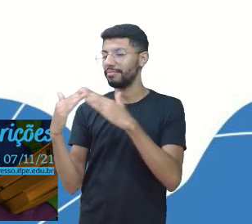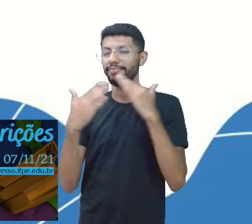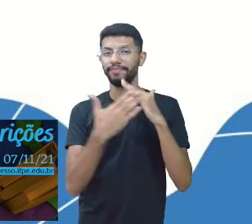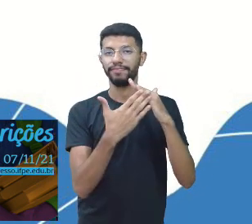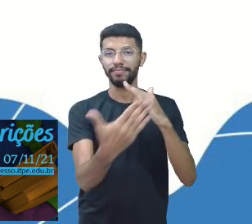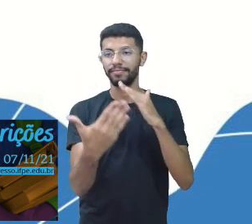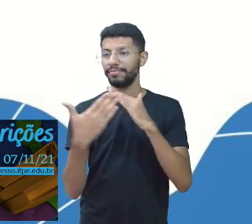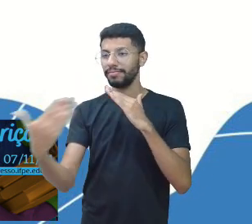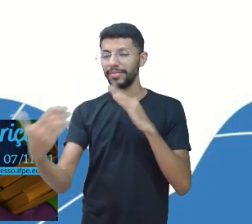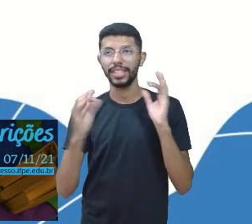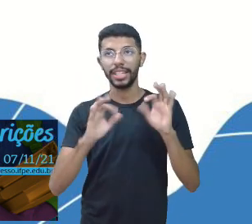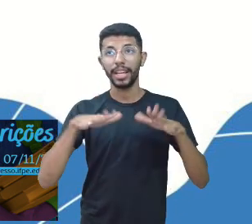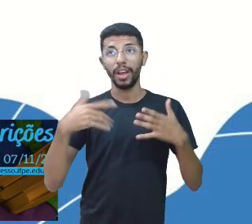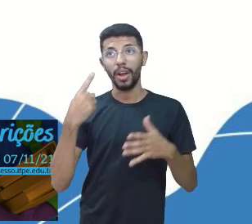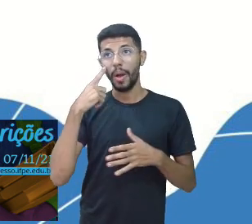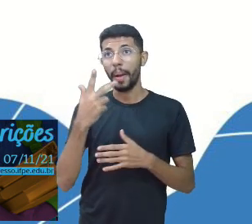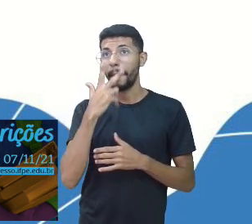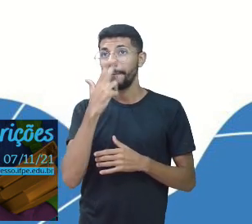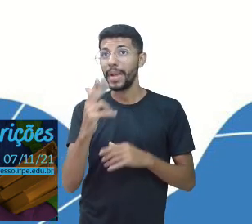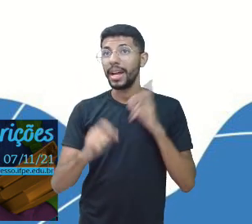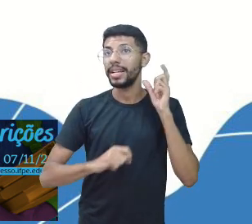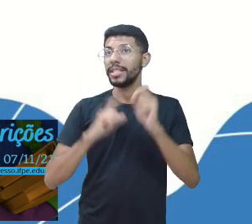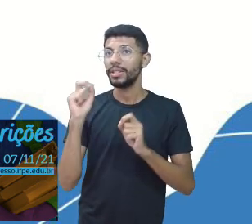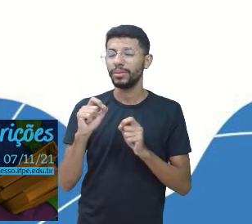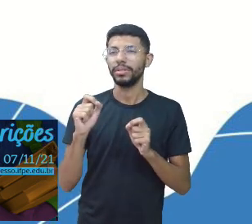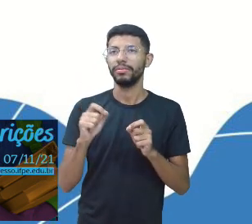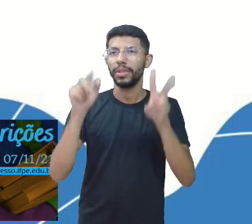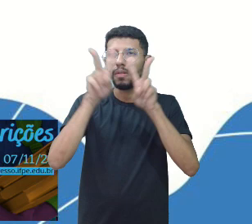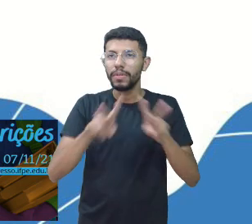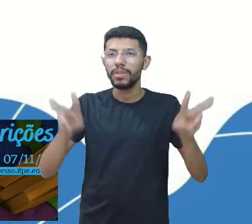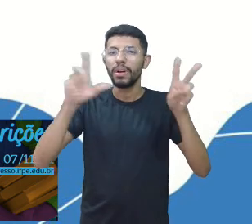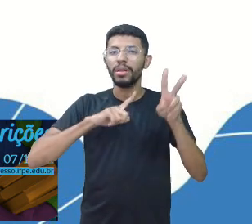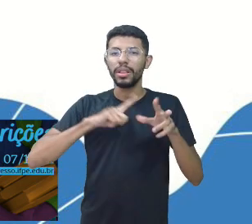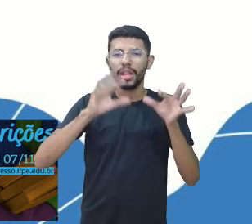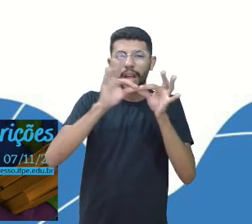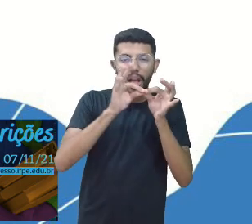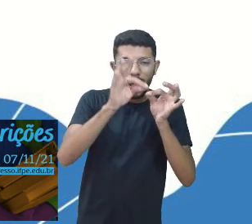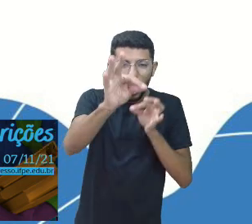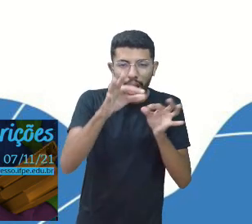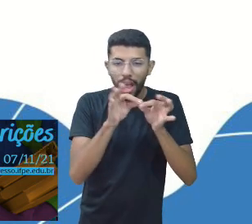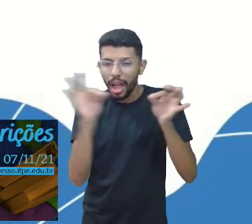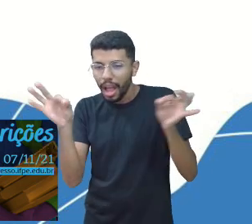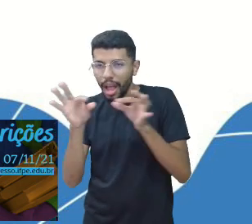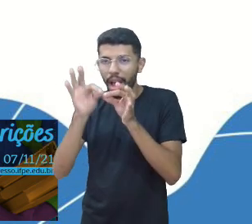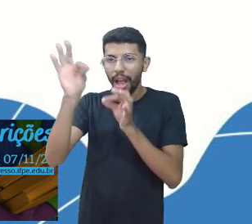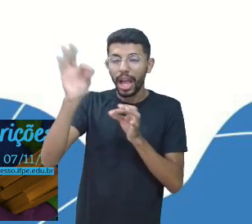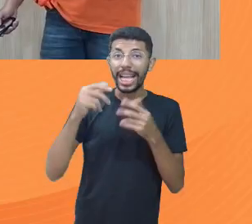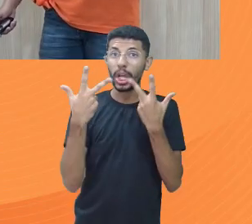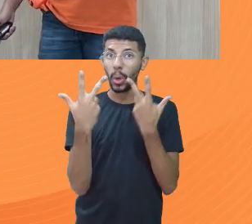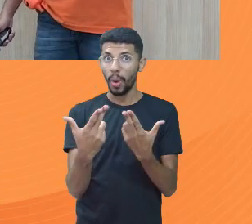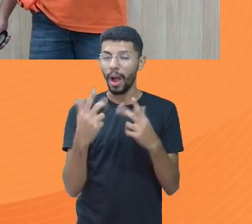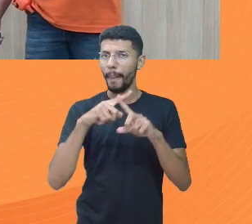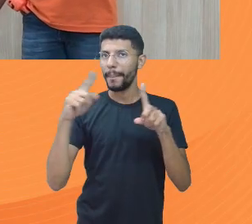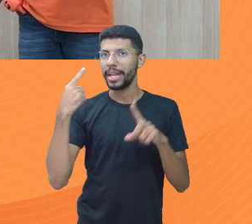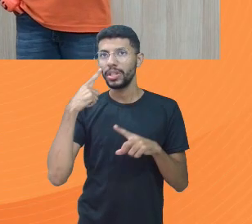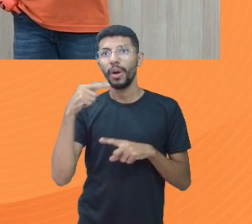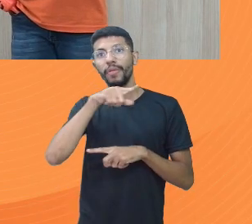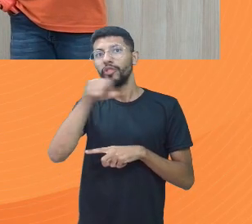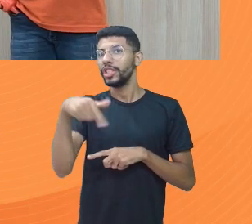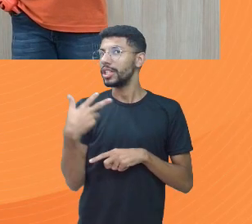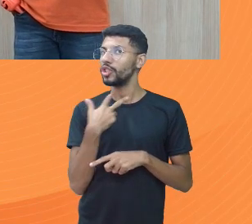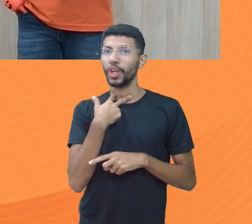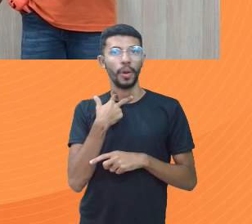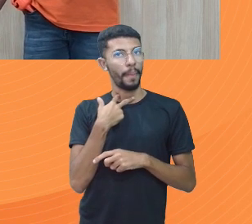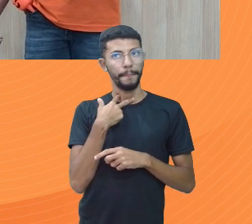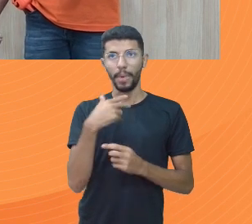elas aparentam ter as mesmas medidas. Mas, como eu já comentei com vocês, vocês não devem acreditar no tamanho